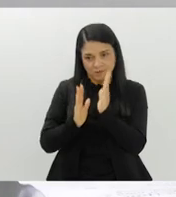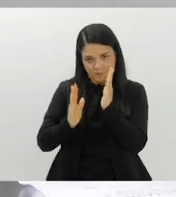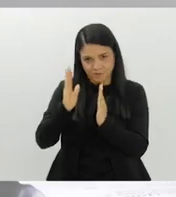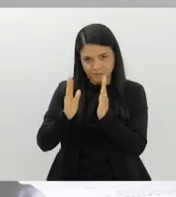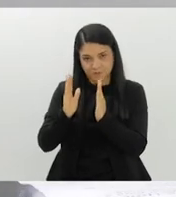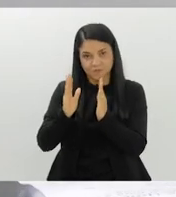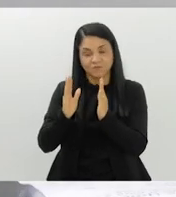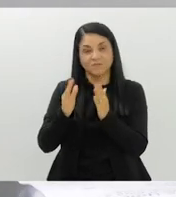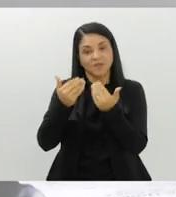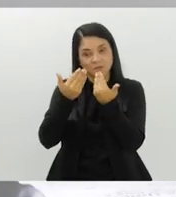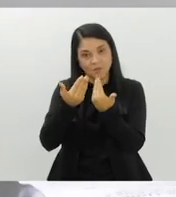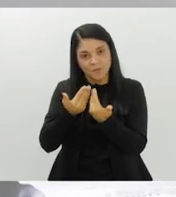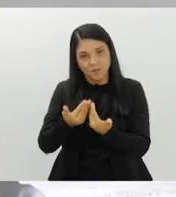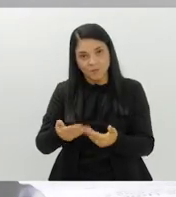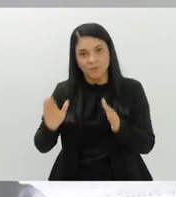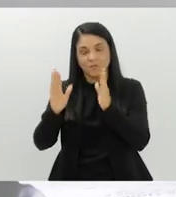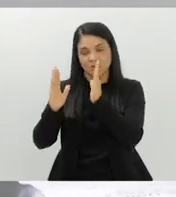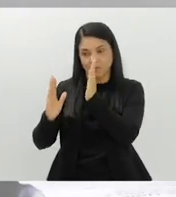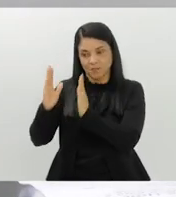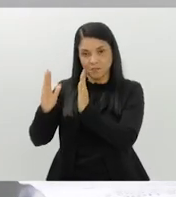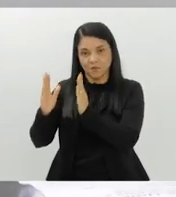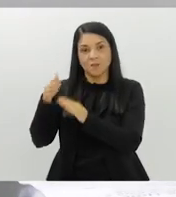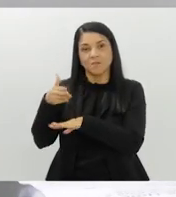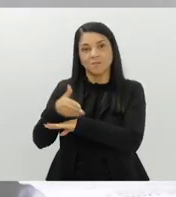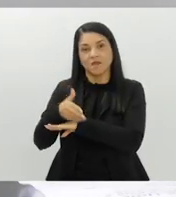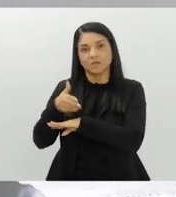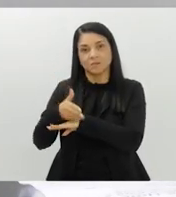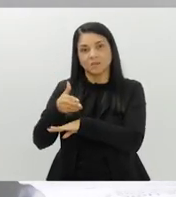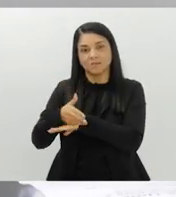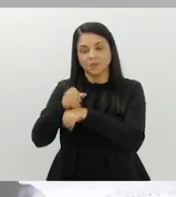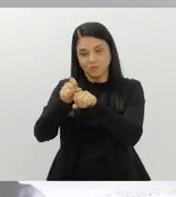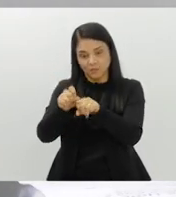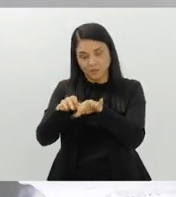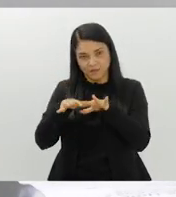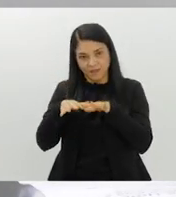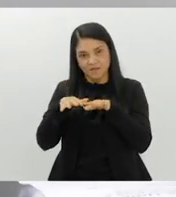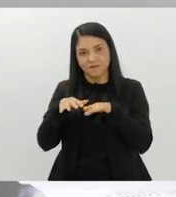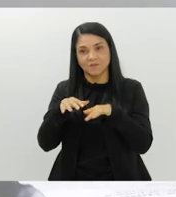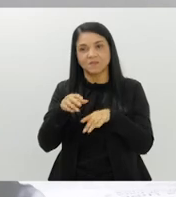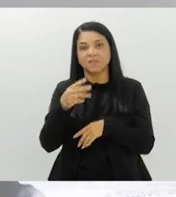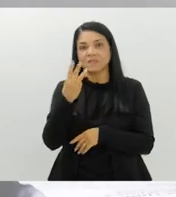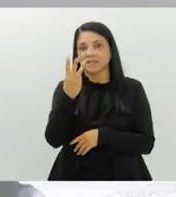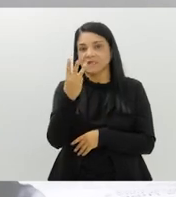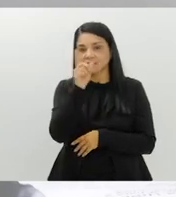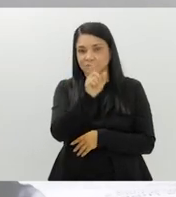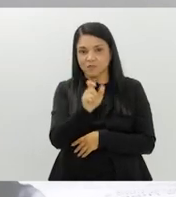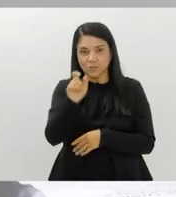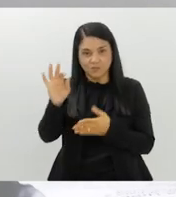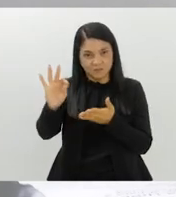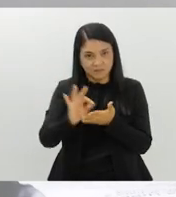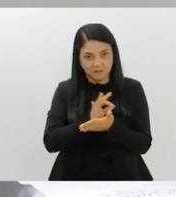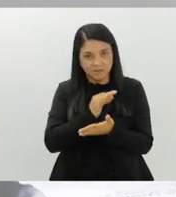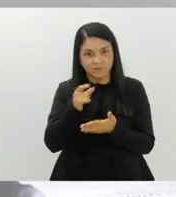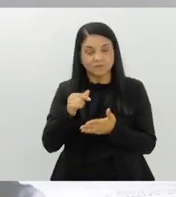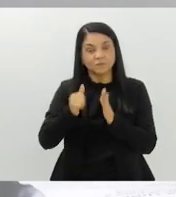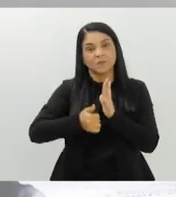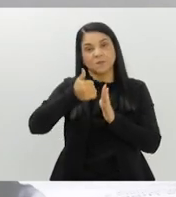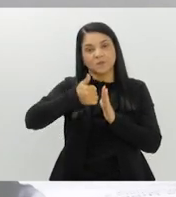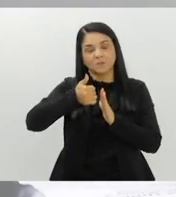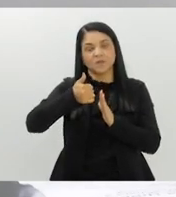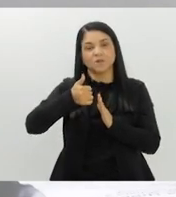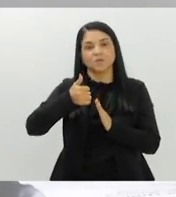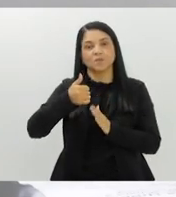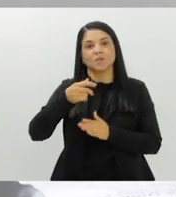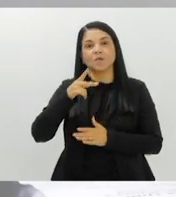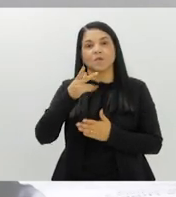agora inaugurar a participação do plenário. Temos três inscritos. O primeiro inscrito